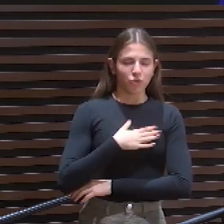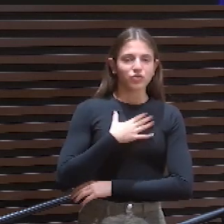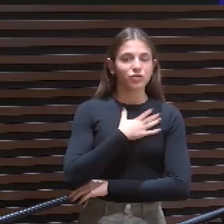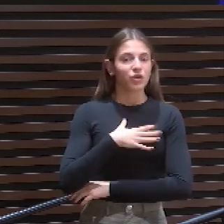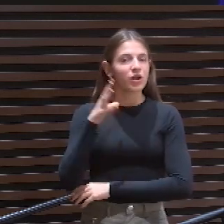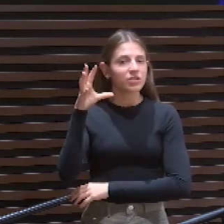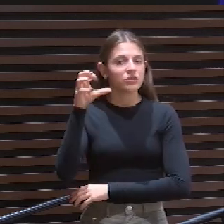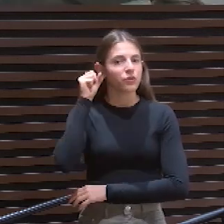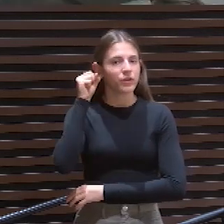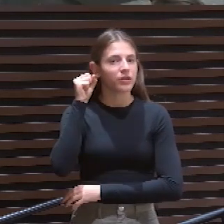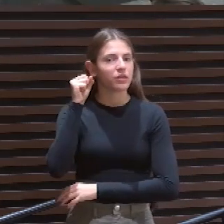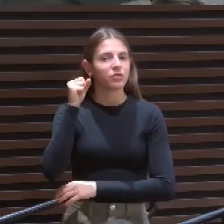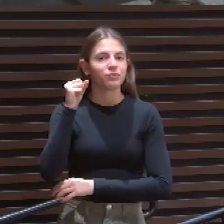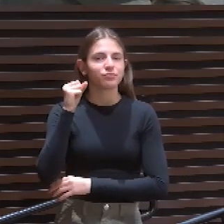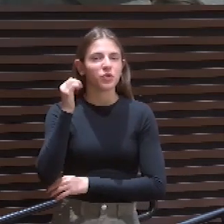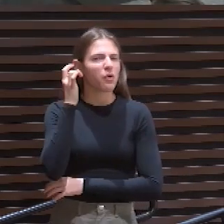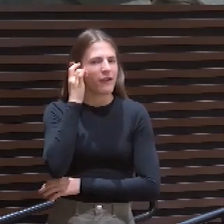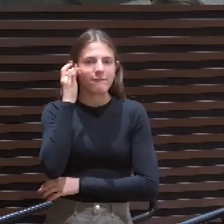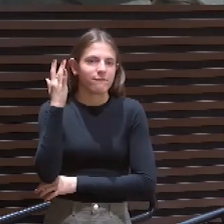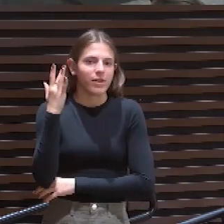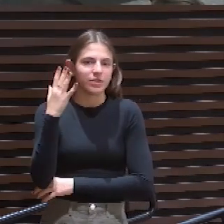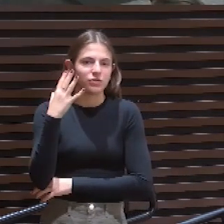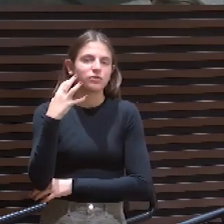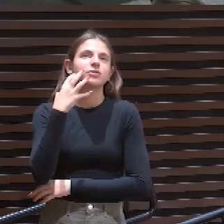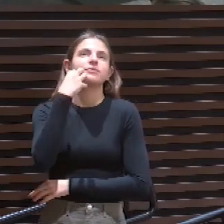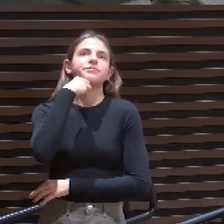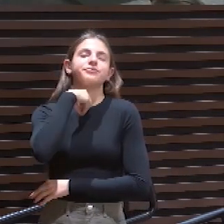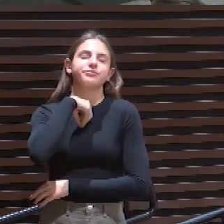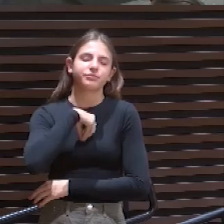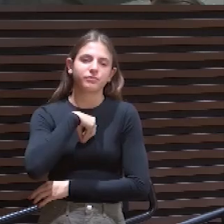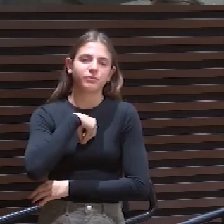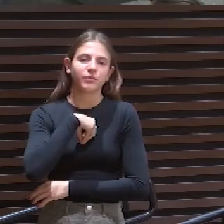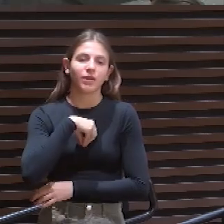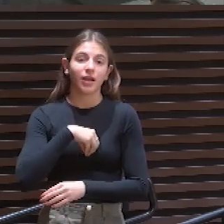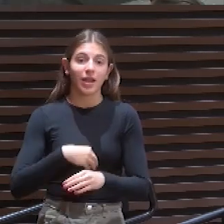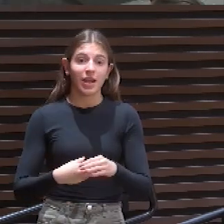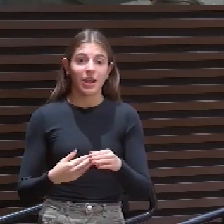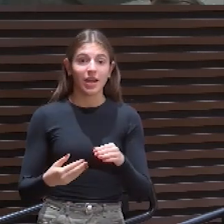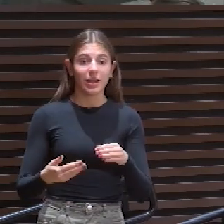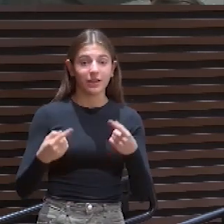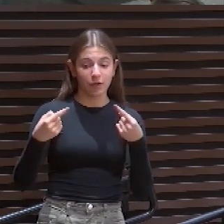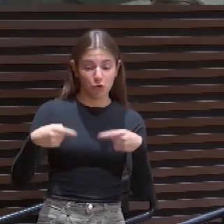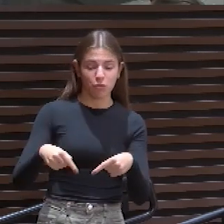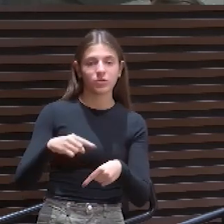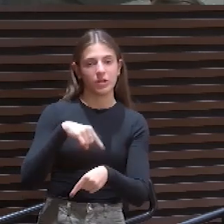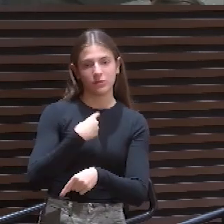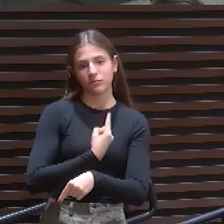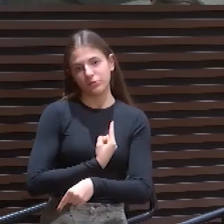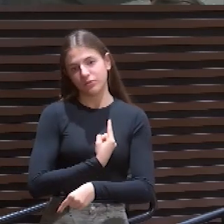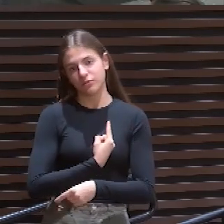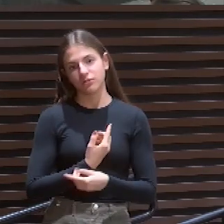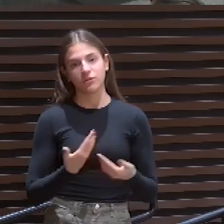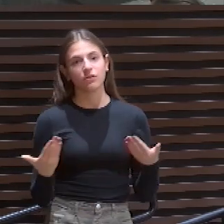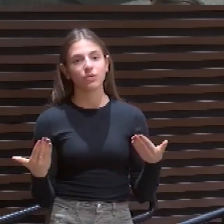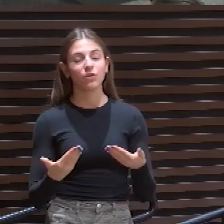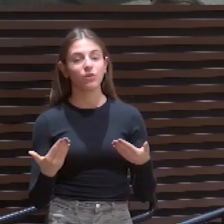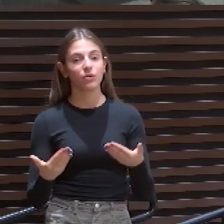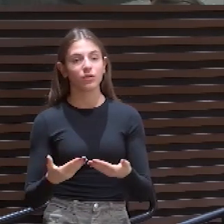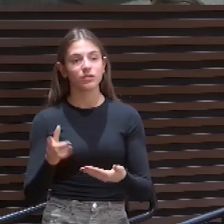não é fácil de digerir. Ela vem nos confrontar. Hoje, a palavra é